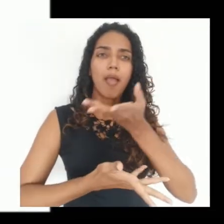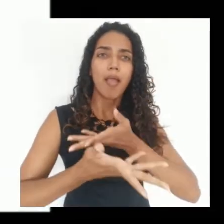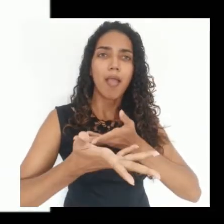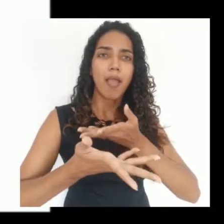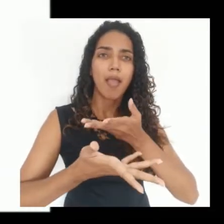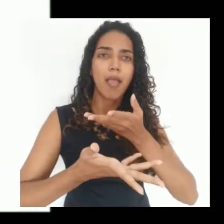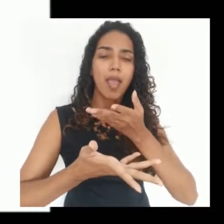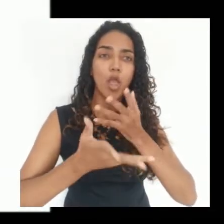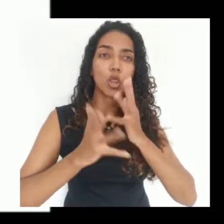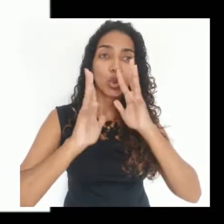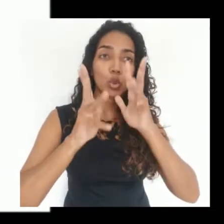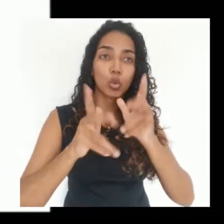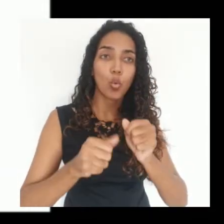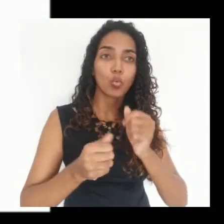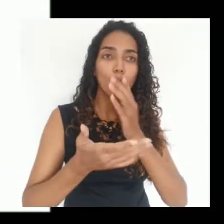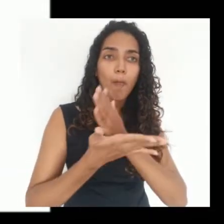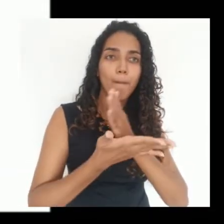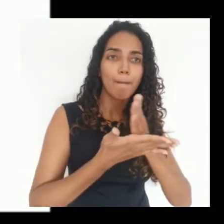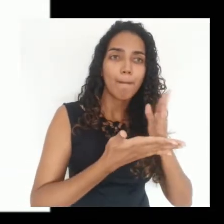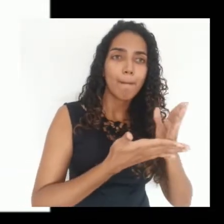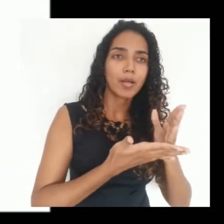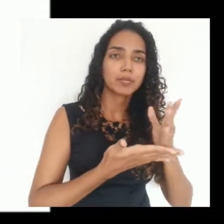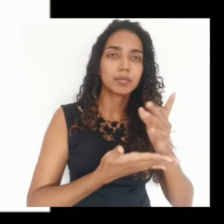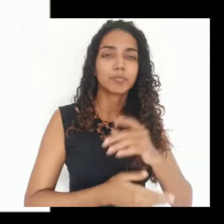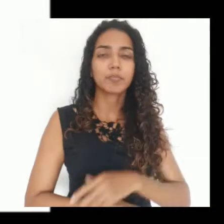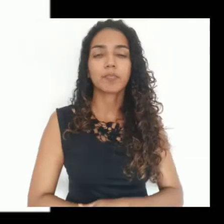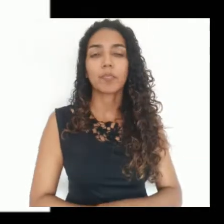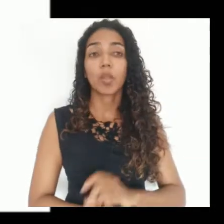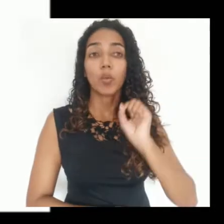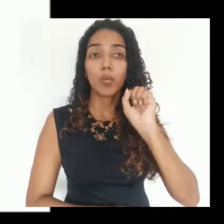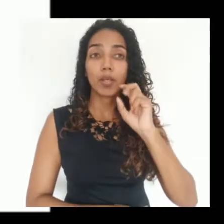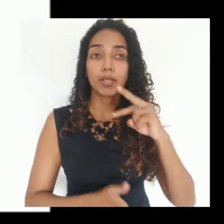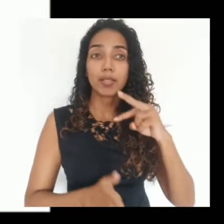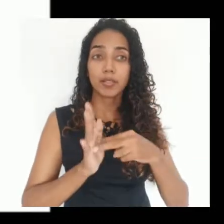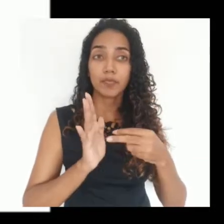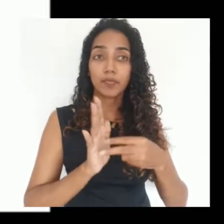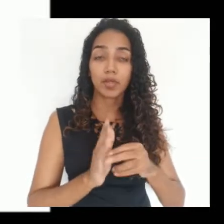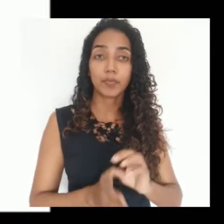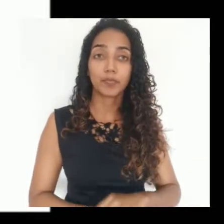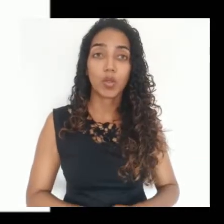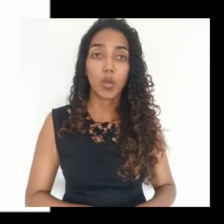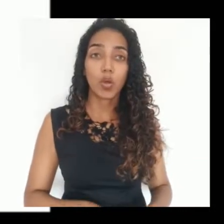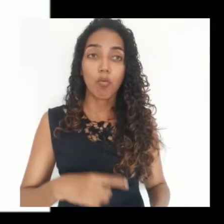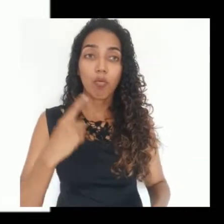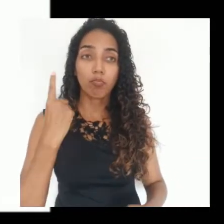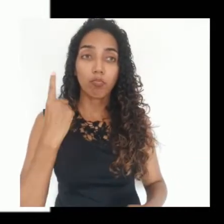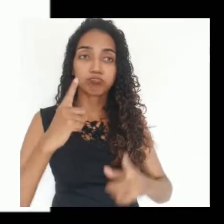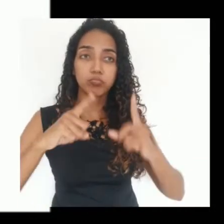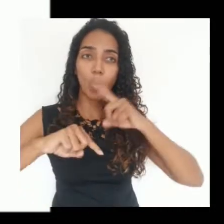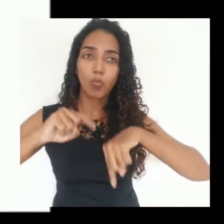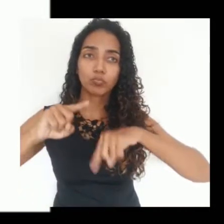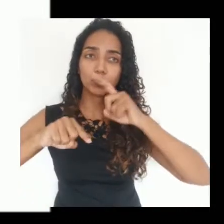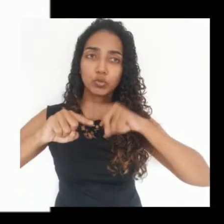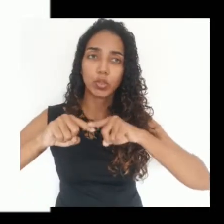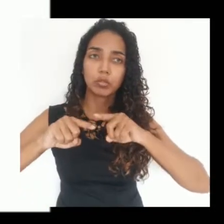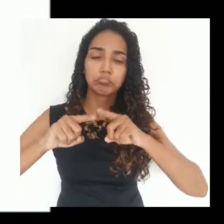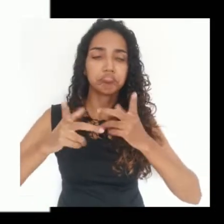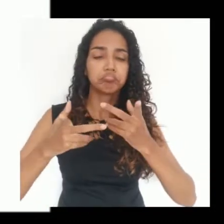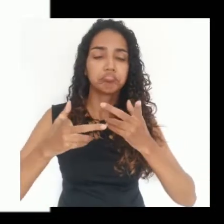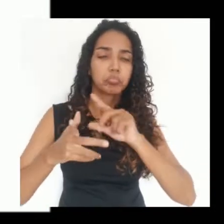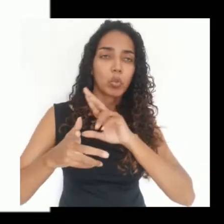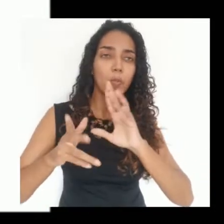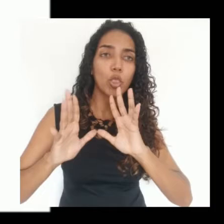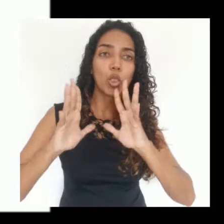nesse próximo slide. Essa relação todo-parte. Ou seja, um objeto que a gente pode chamar aqui de forma genérica de todo, ele